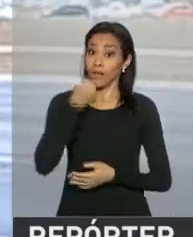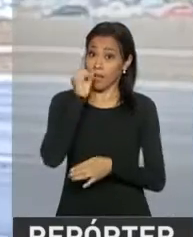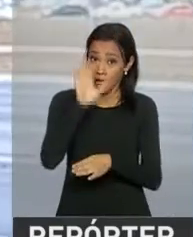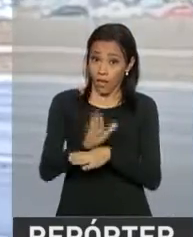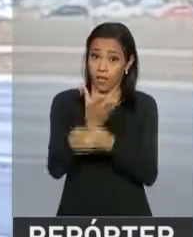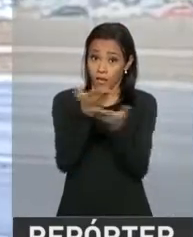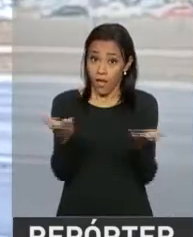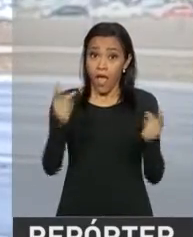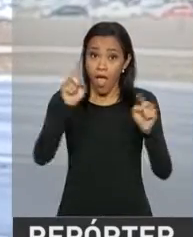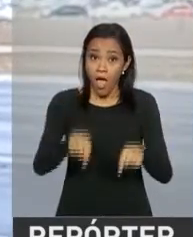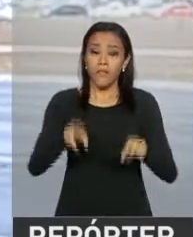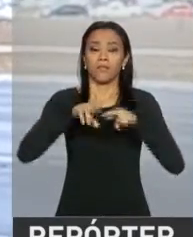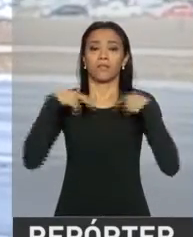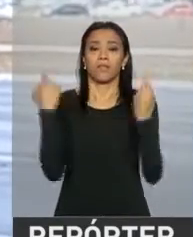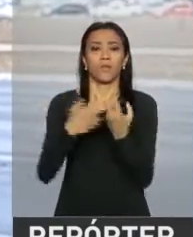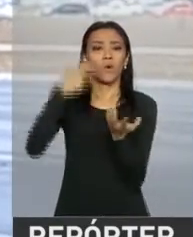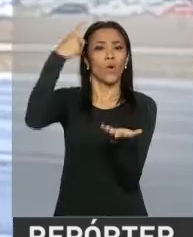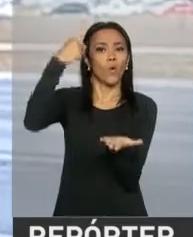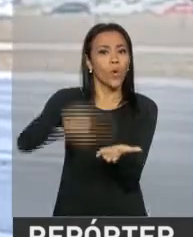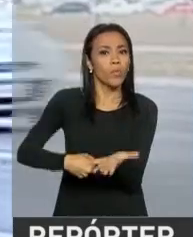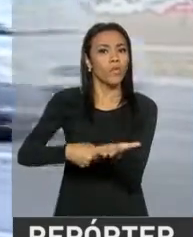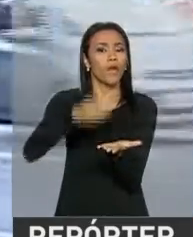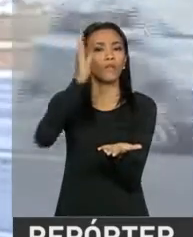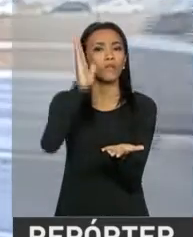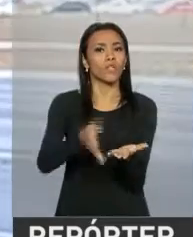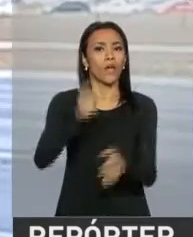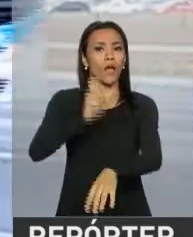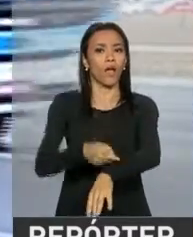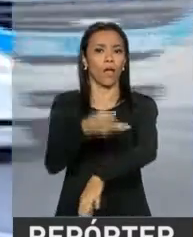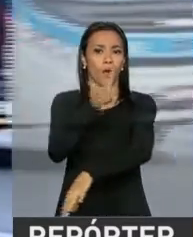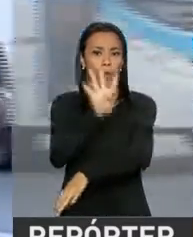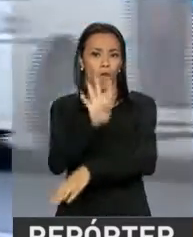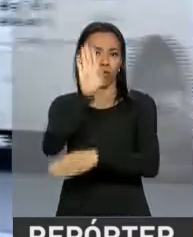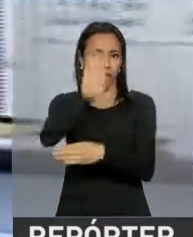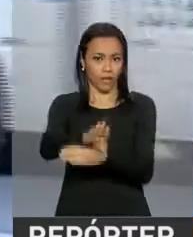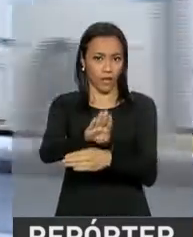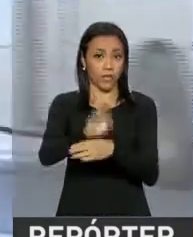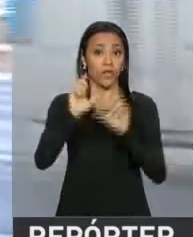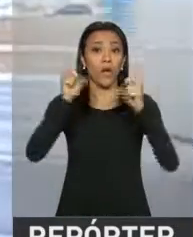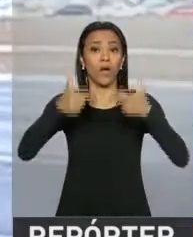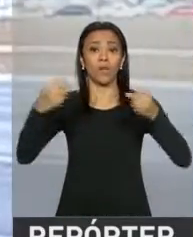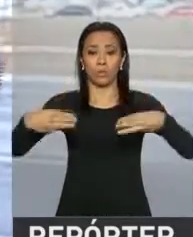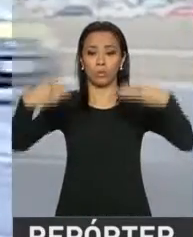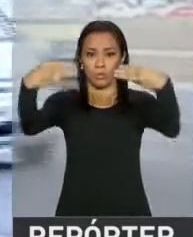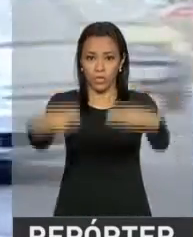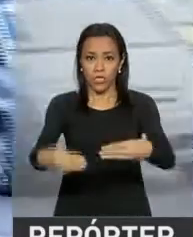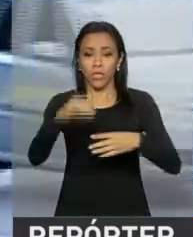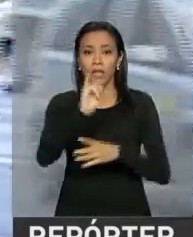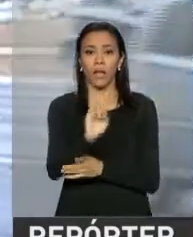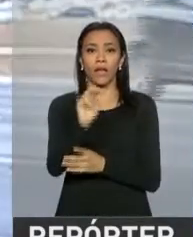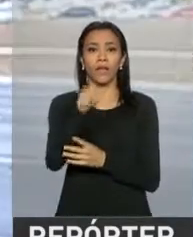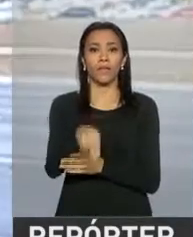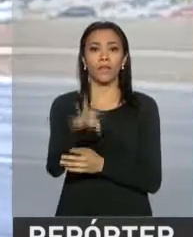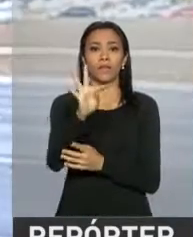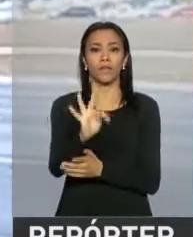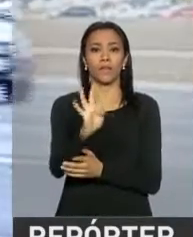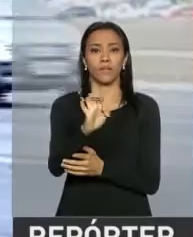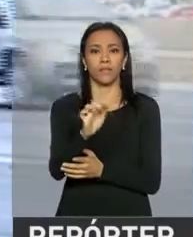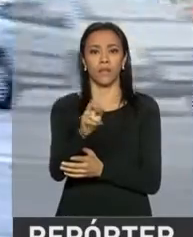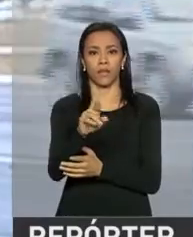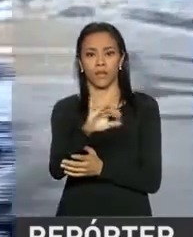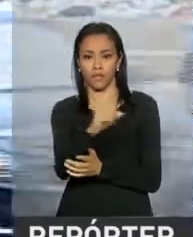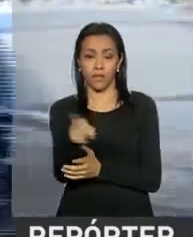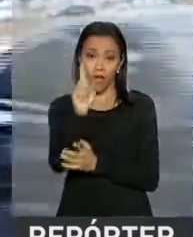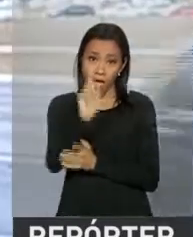leandro essa reunião está marcado para a data marcada para às 4 horas da tarde no ministério da integração nacional e será comandada pelo